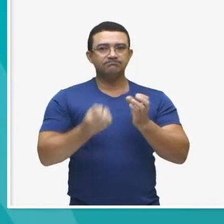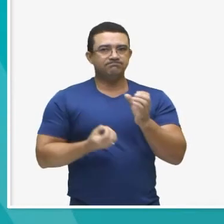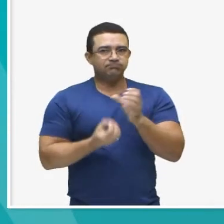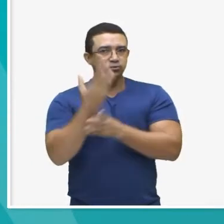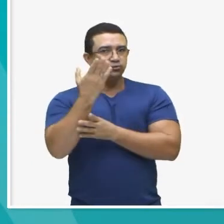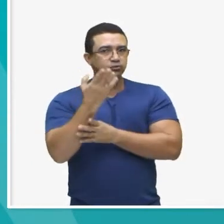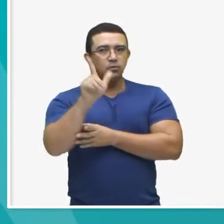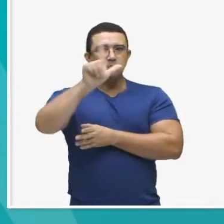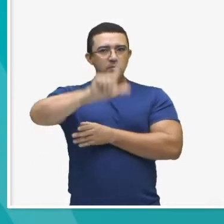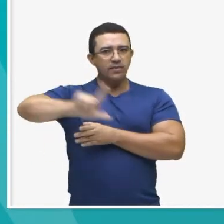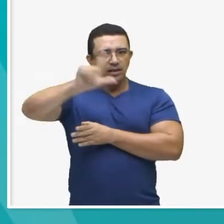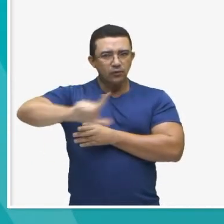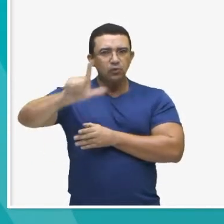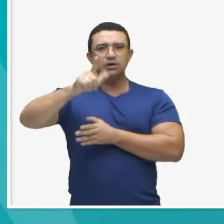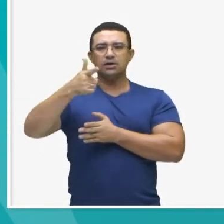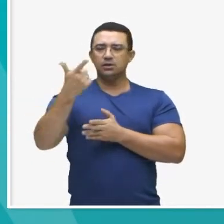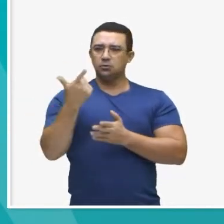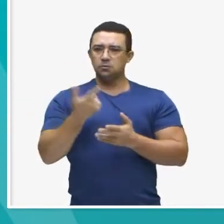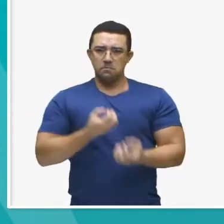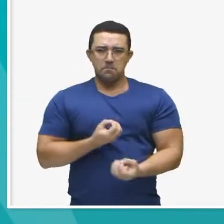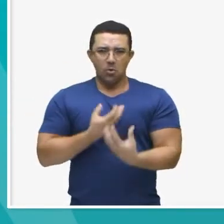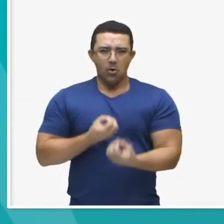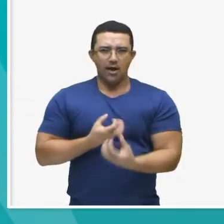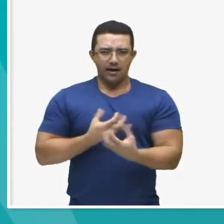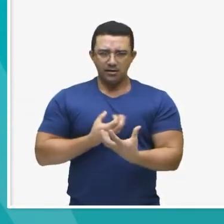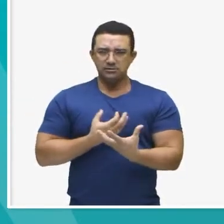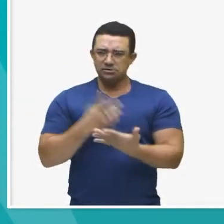numa poesia em versos que são